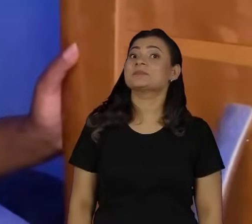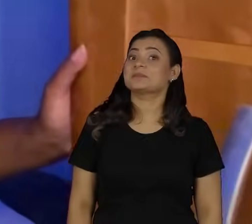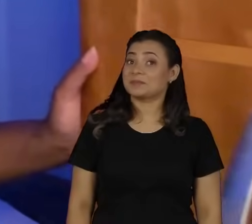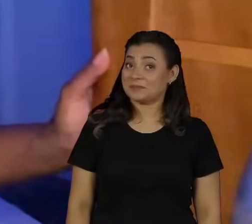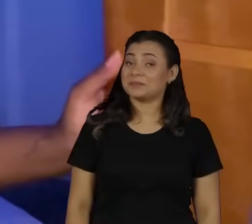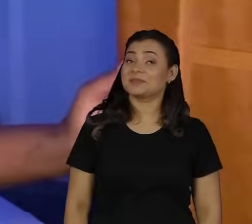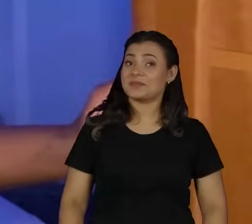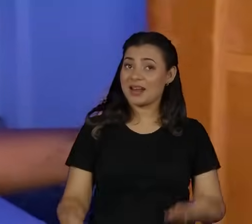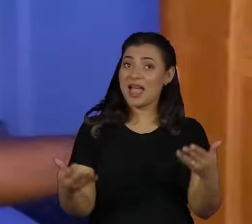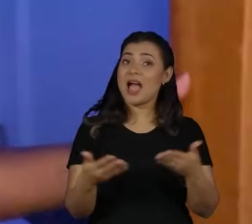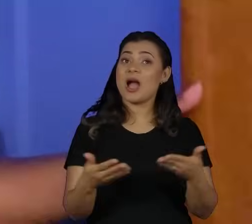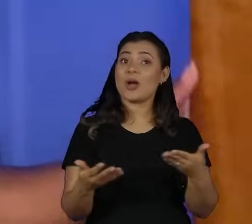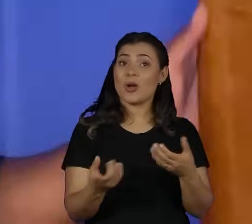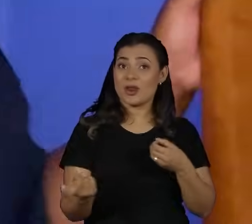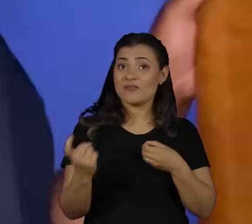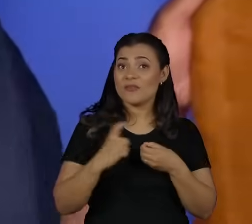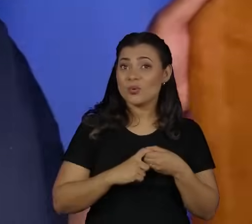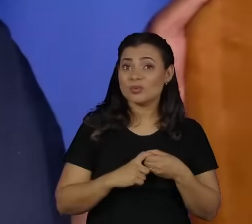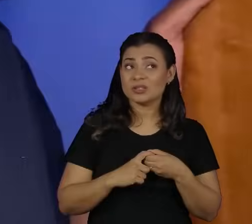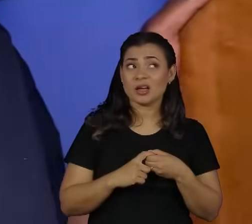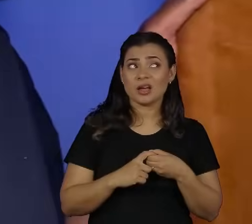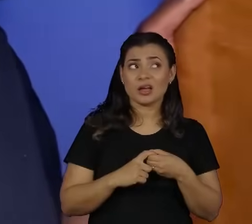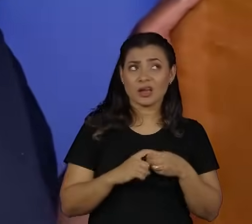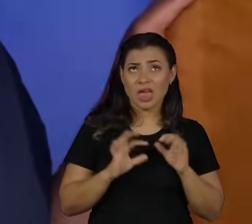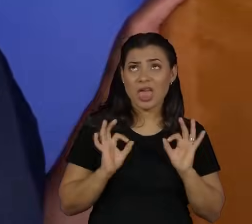É agora que a gente tem que voltar para a realidade?